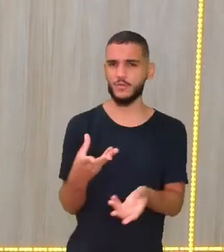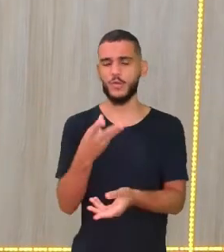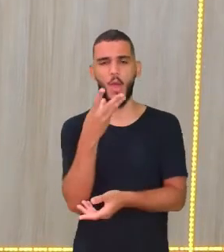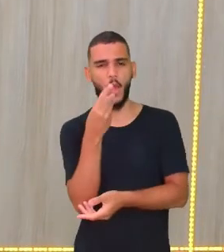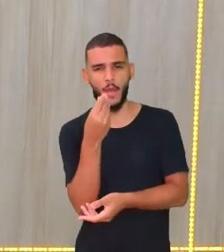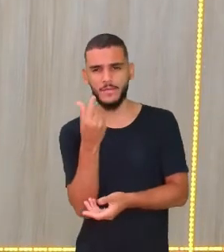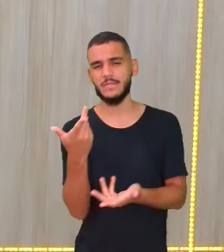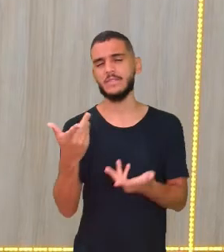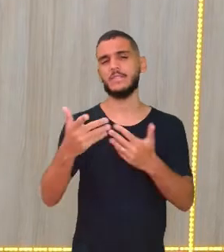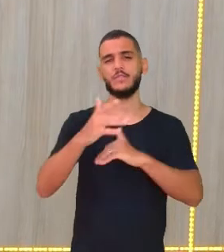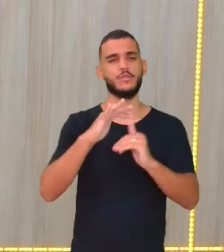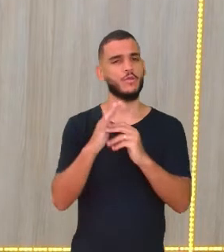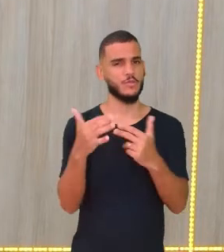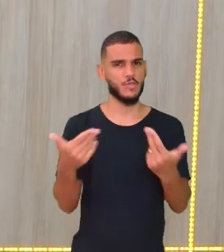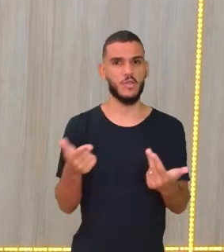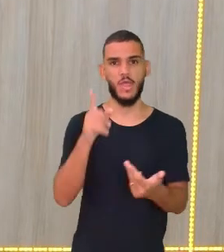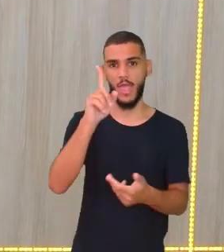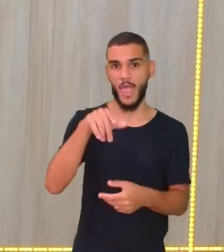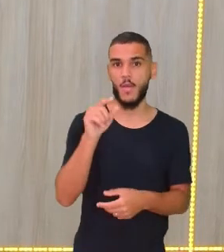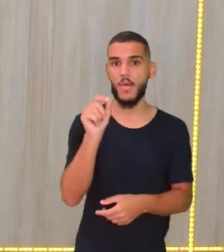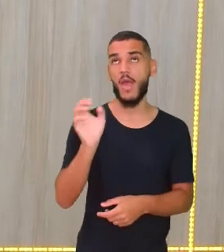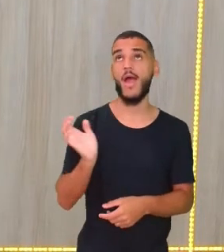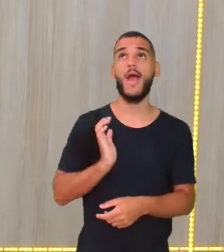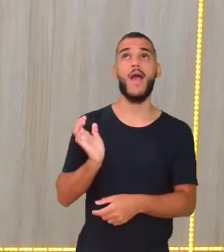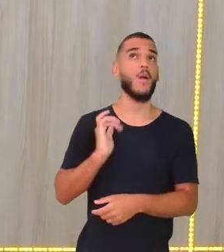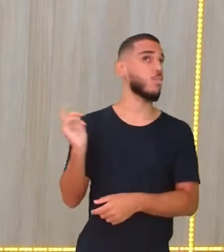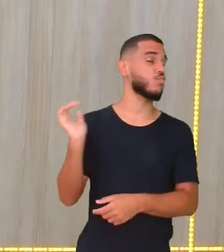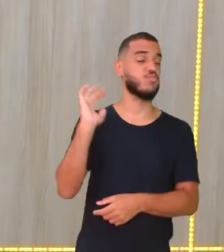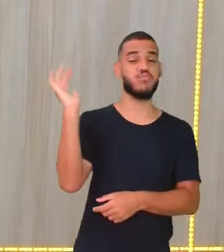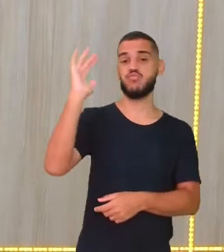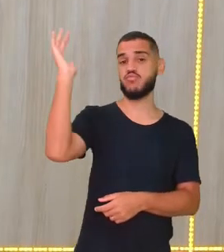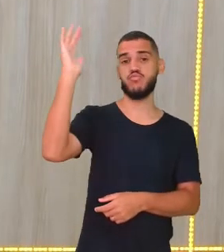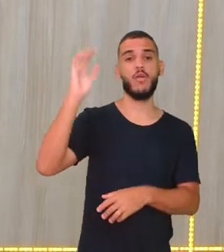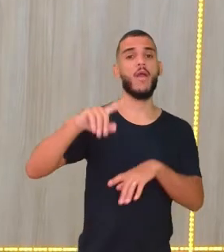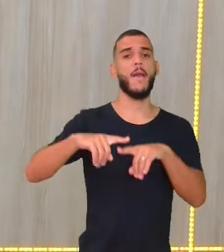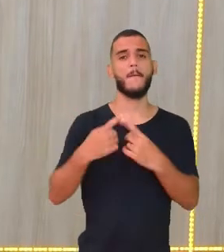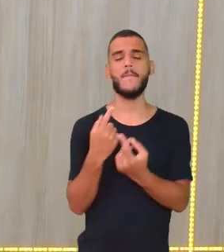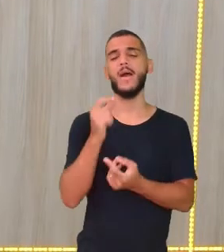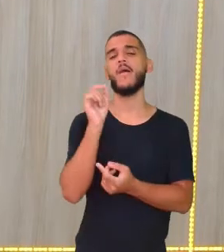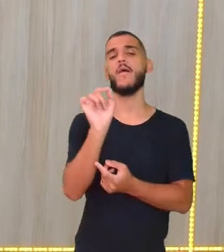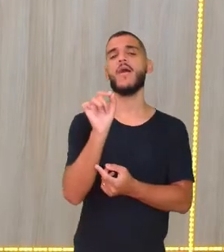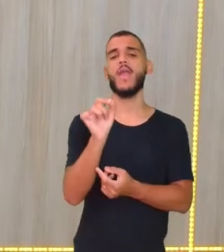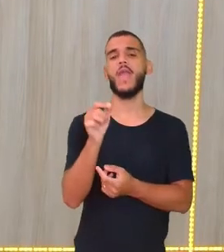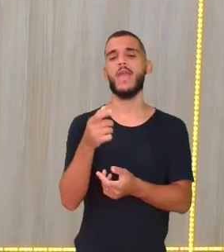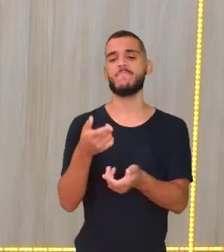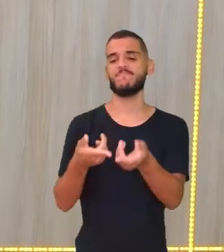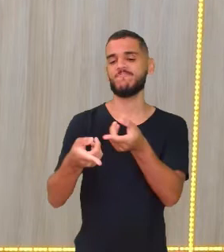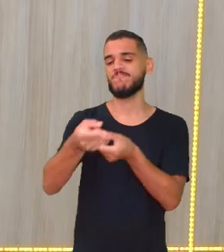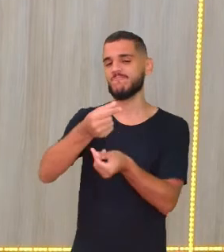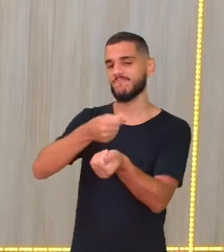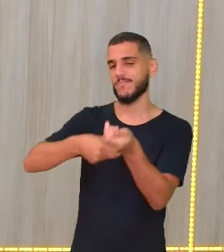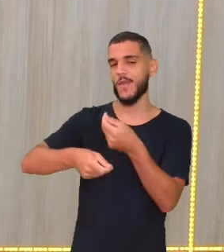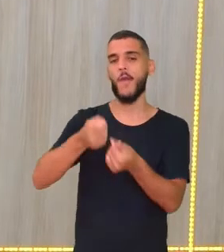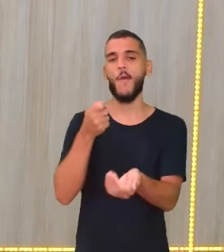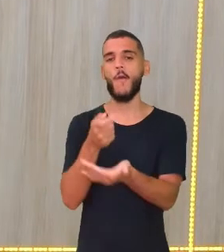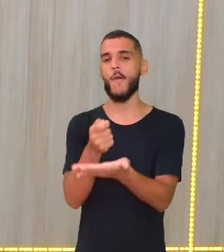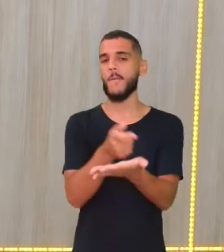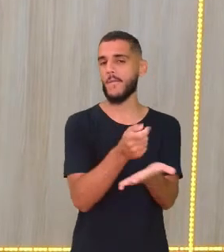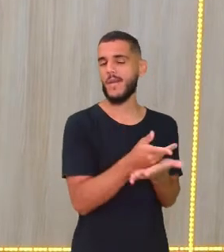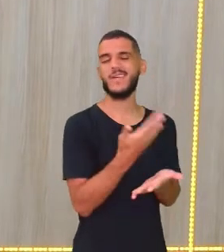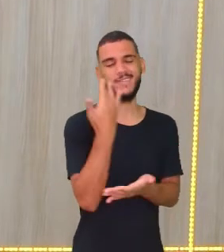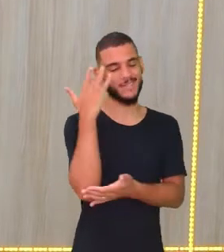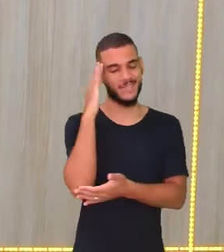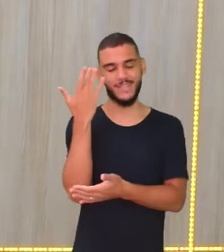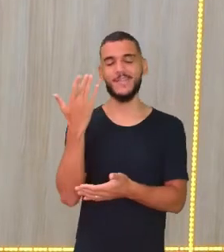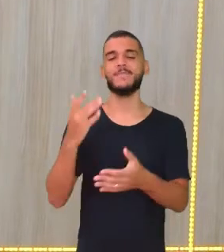finas eram caríssimas, não é? E eles iam negociar, não é, comprar dos árabes ali, não é,